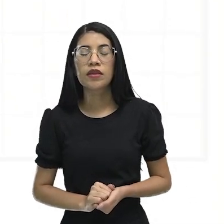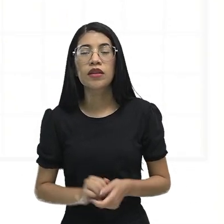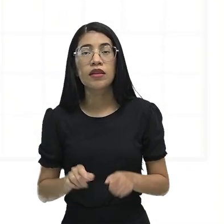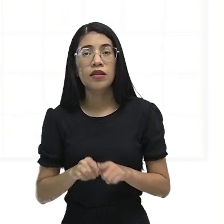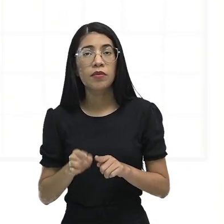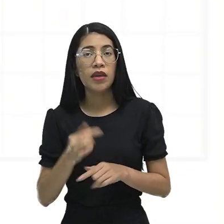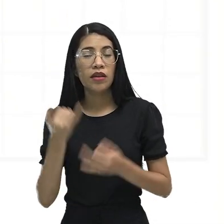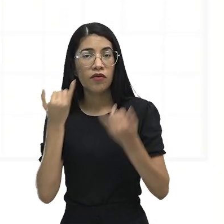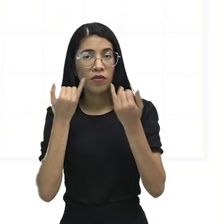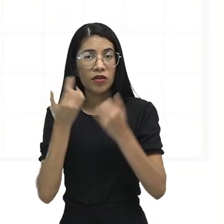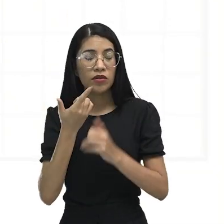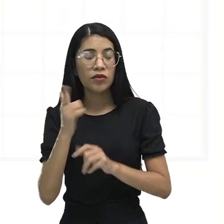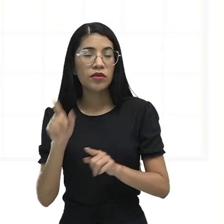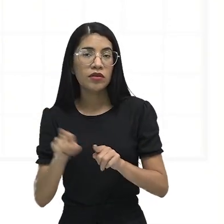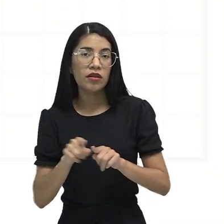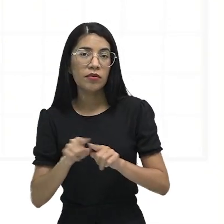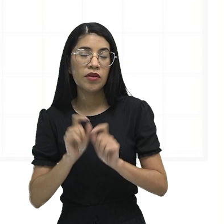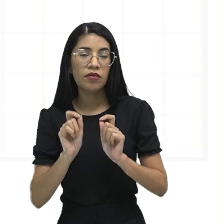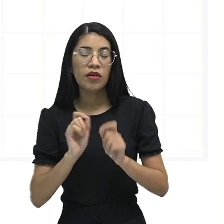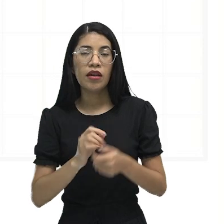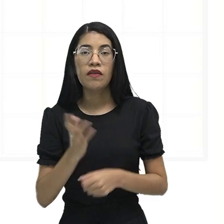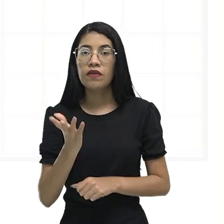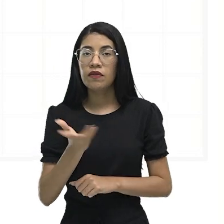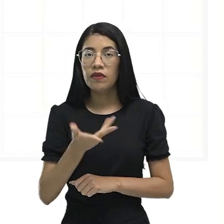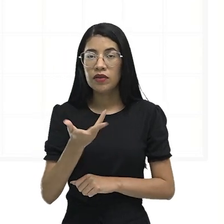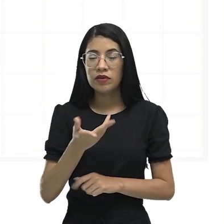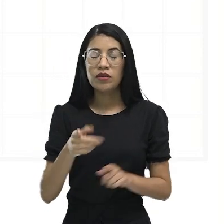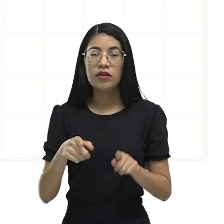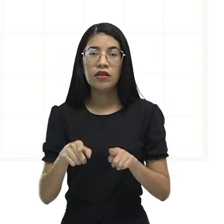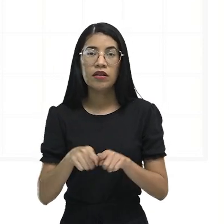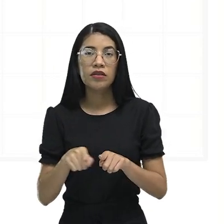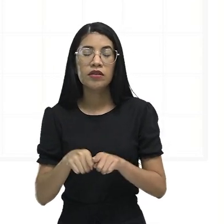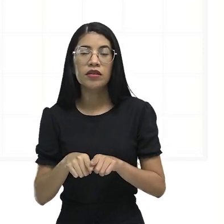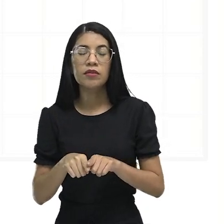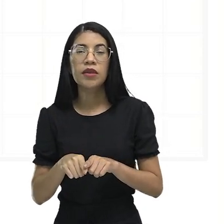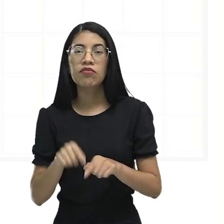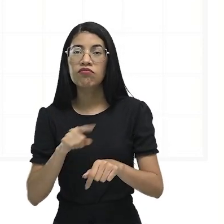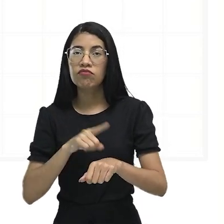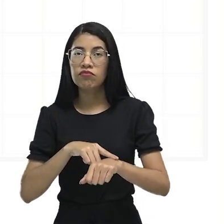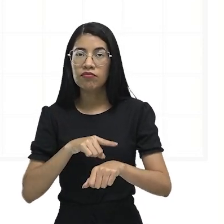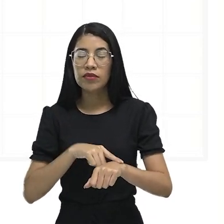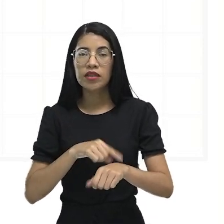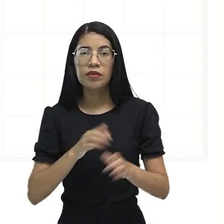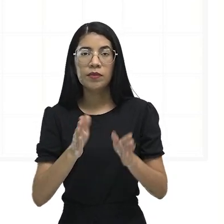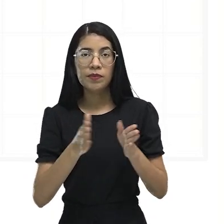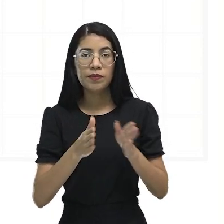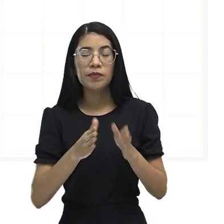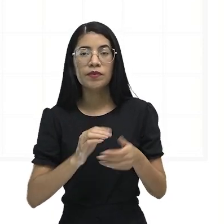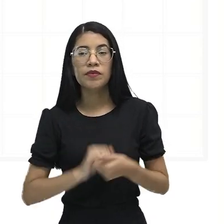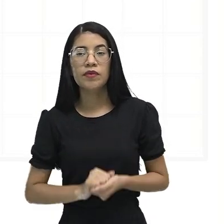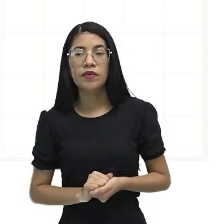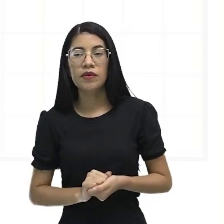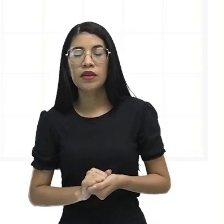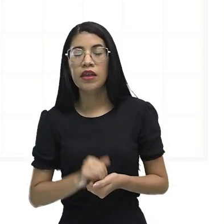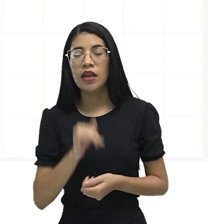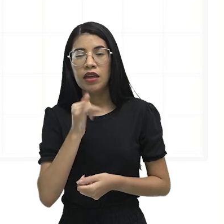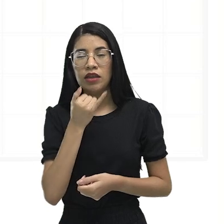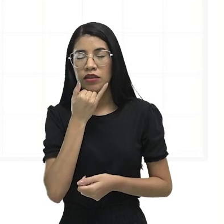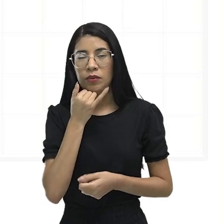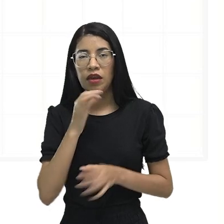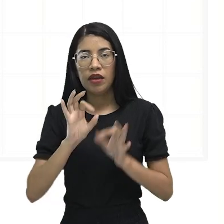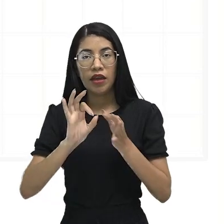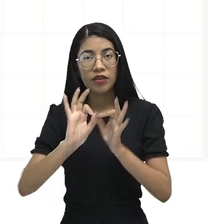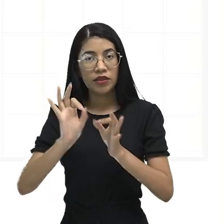grandezas aqui, né? Nós já temos a grandeza aí, velocidade, tempo e tal. Velocidade não, é distância,